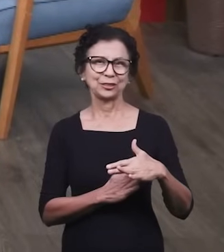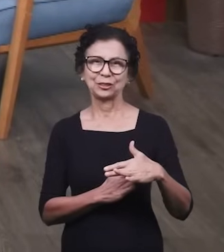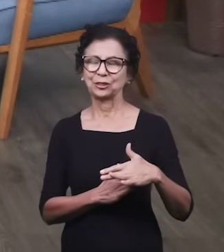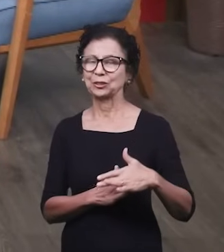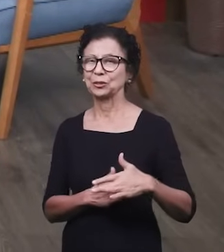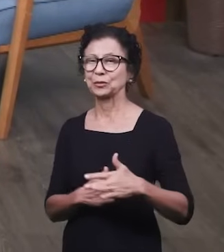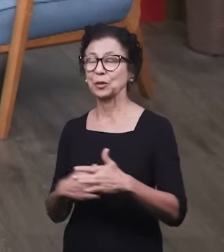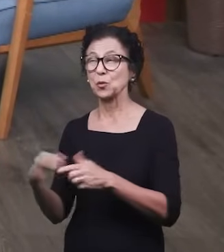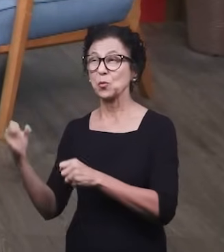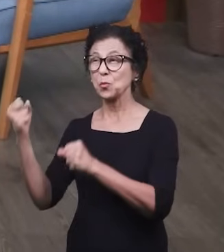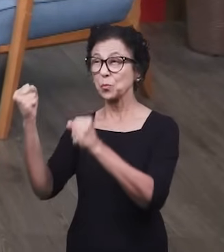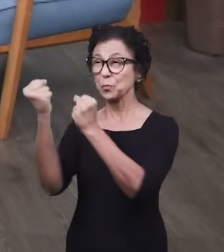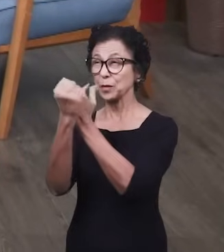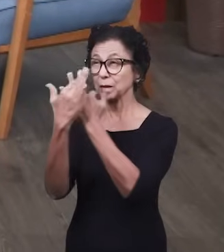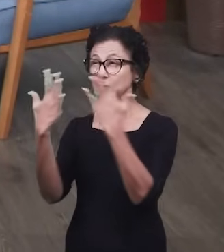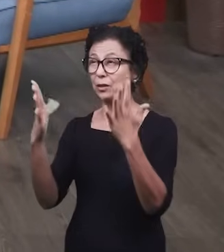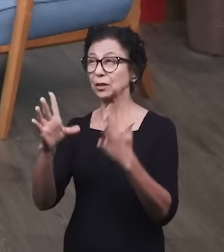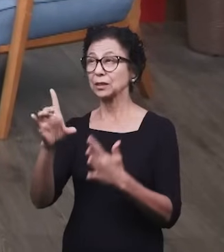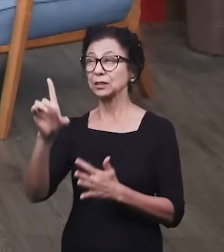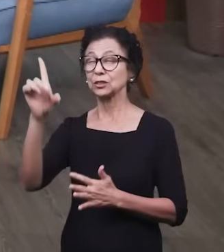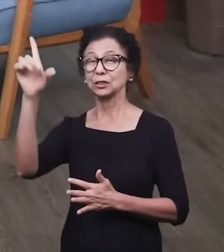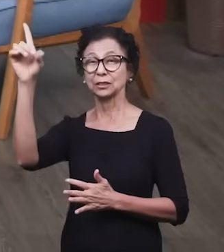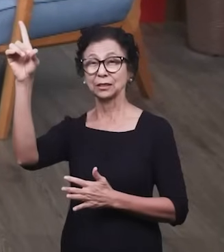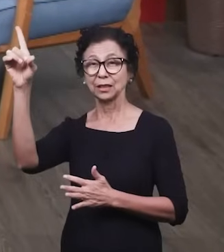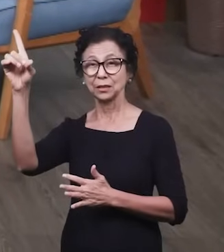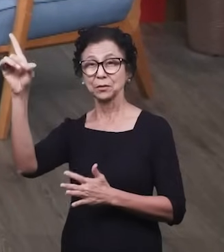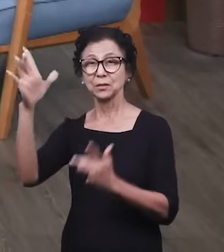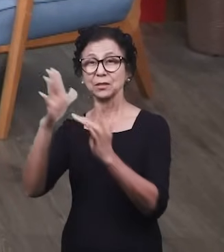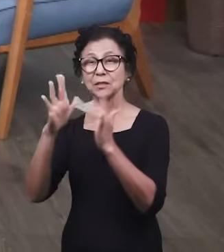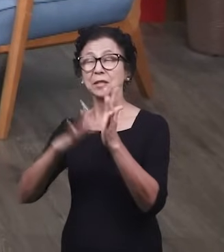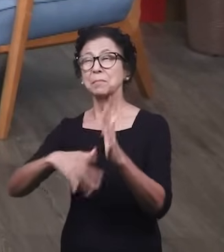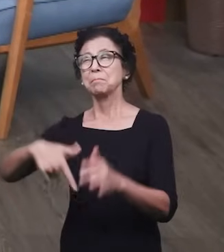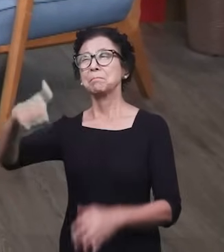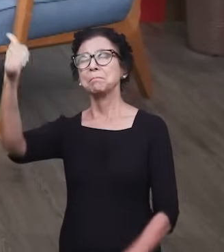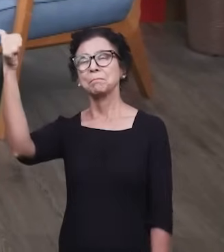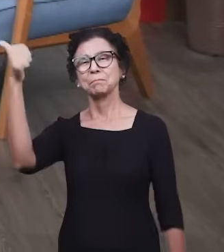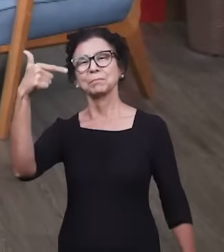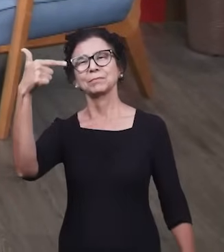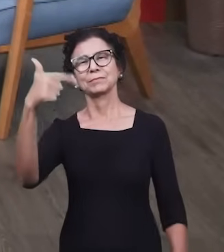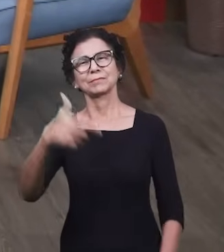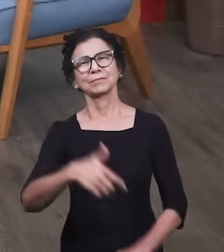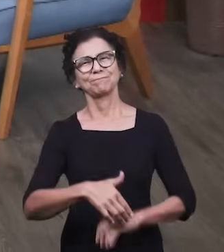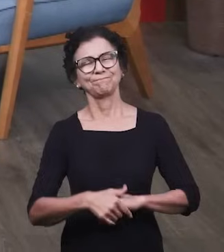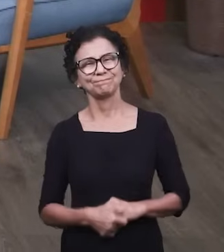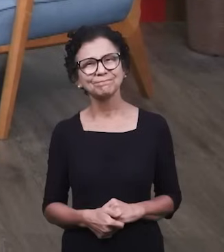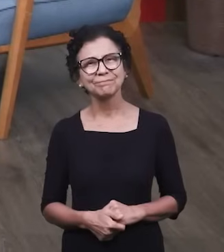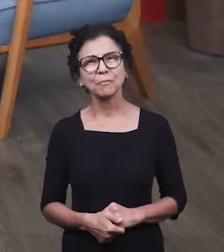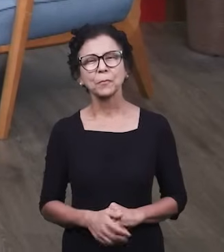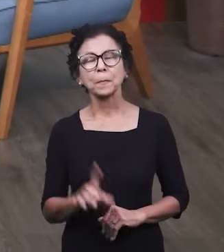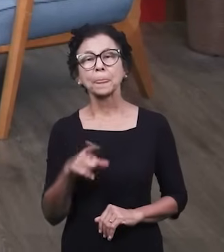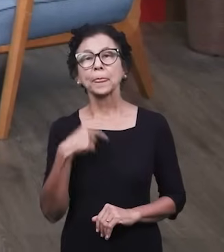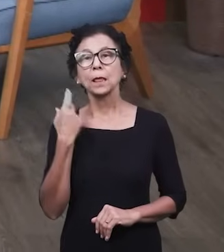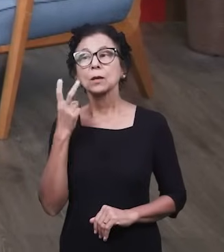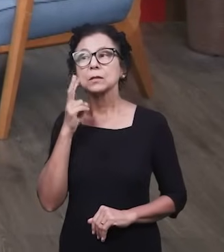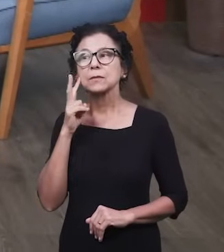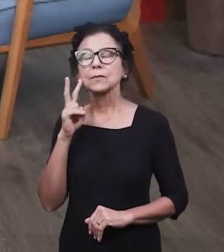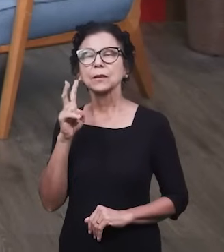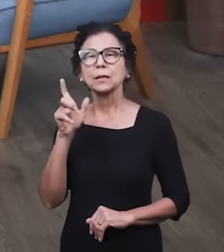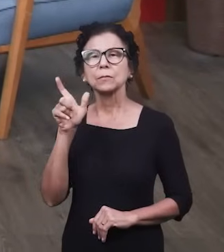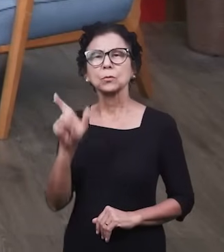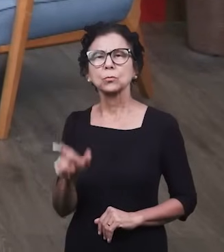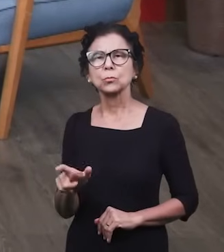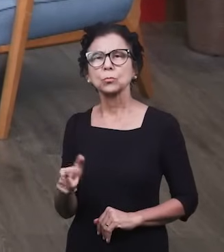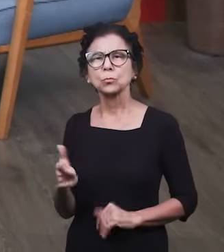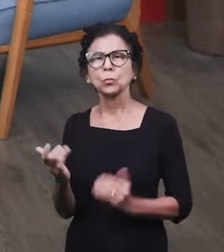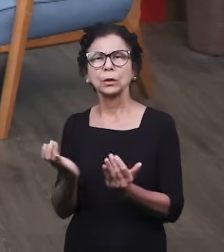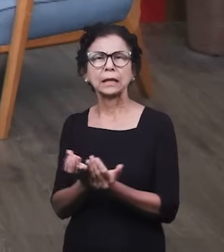o esplendor do sol, é maior do que tudo. Por isso que, Daniel, quando nós vemos um servo de Deus, um